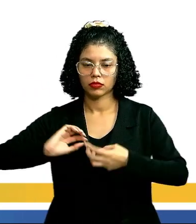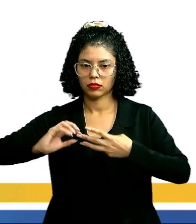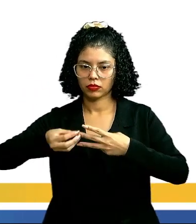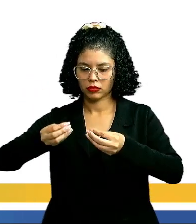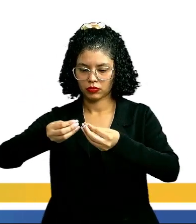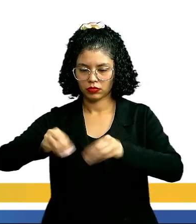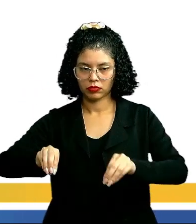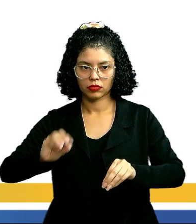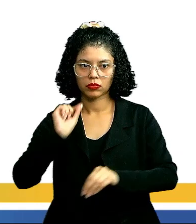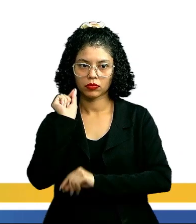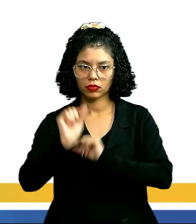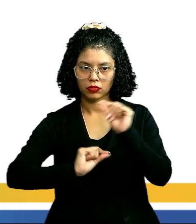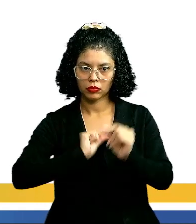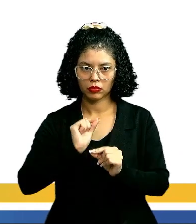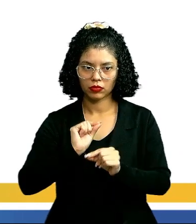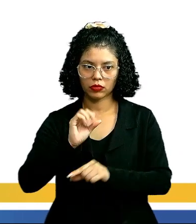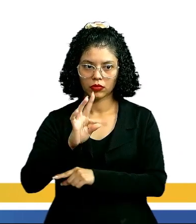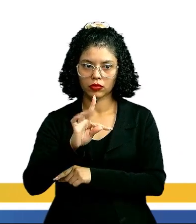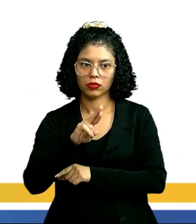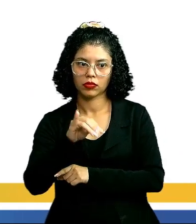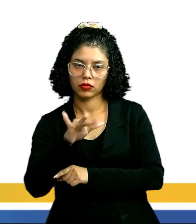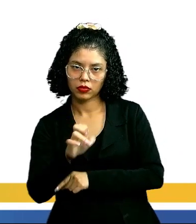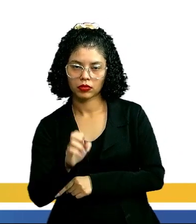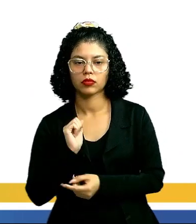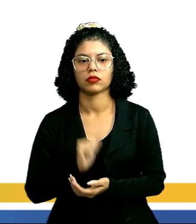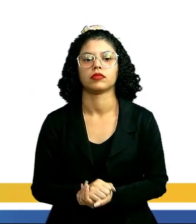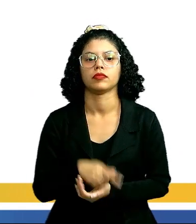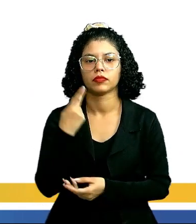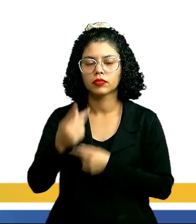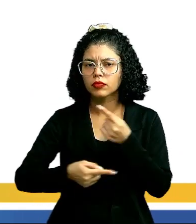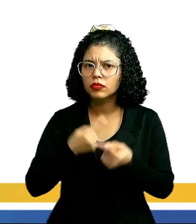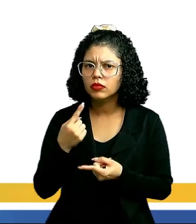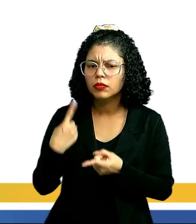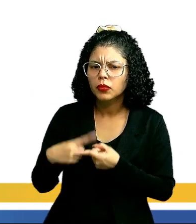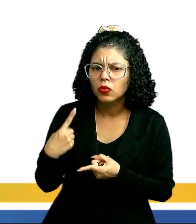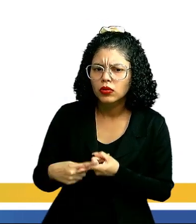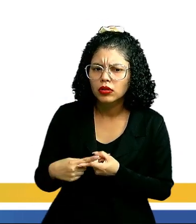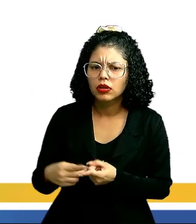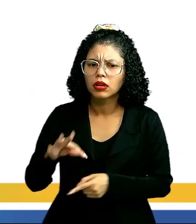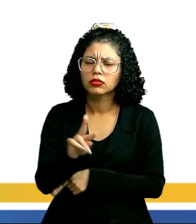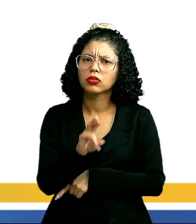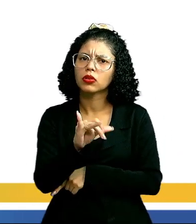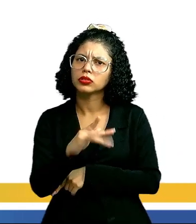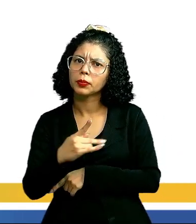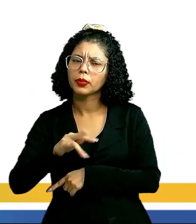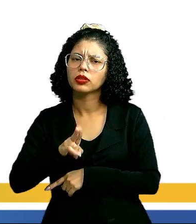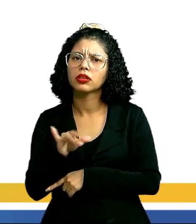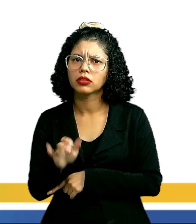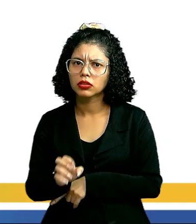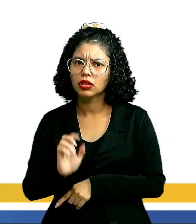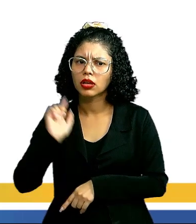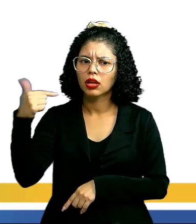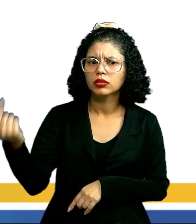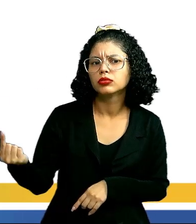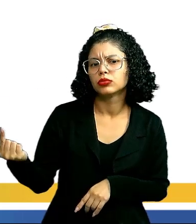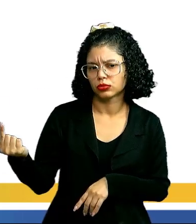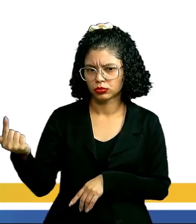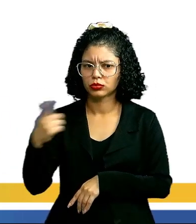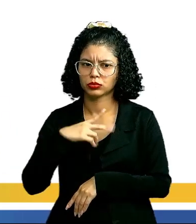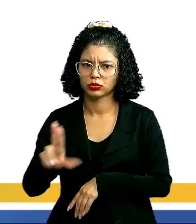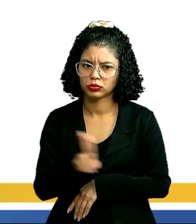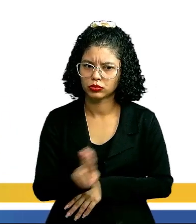célula-ovo. Célula-ovo, totipotente, como eu já falei para vocês. Por que é totipotente e as outras